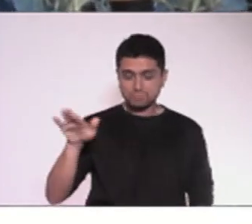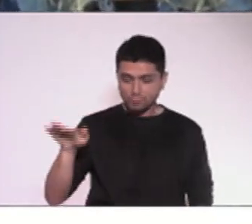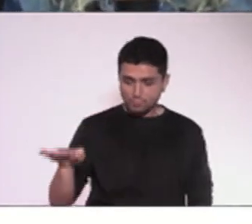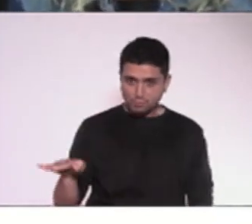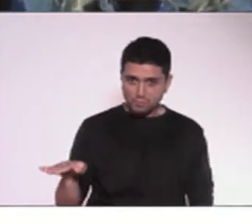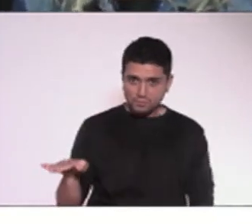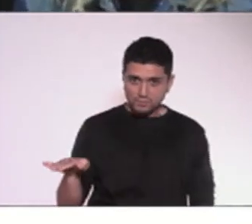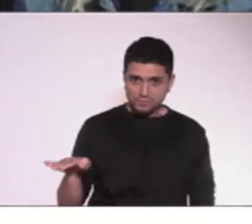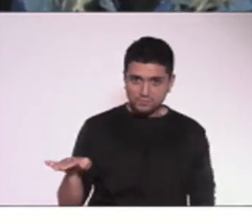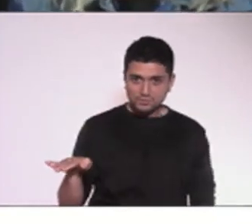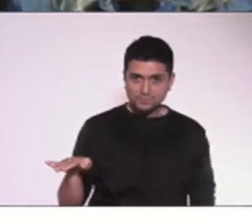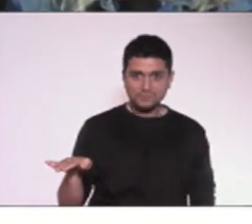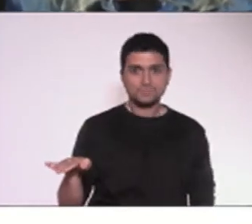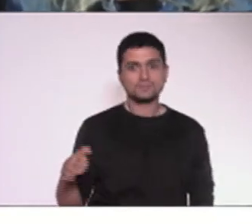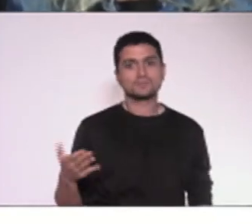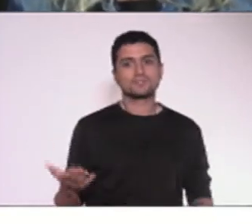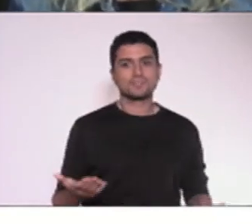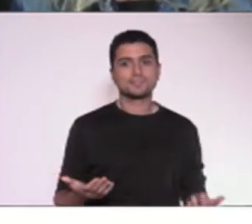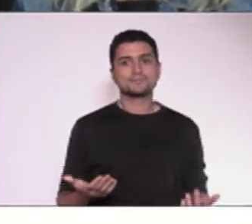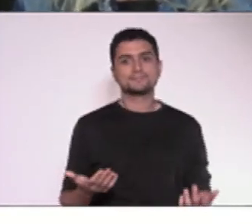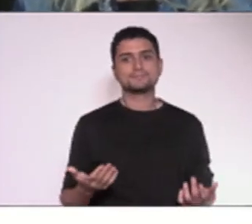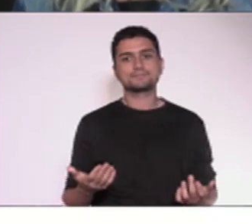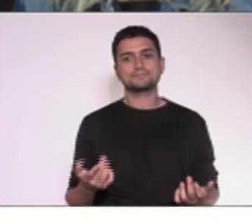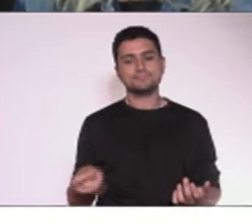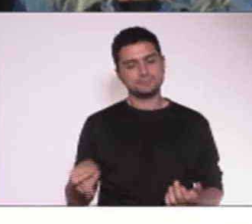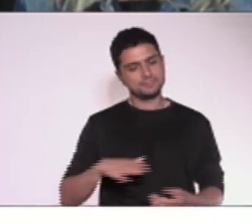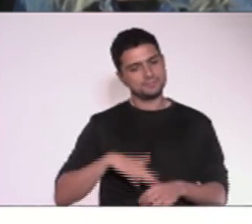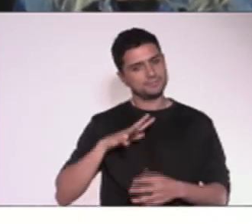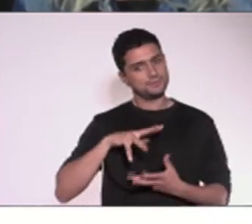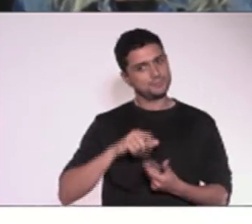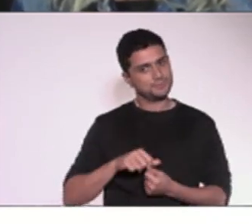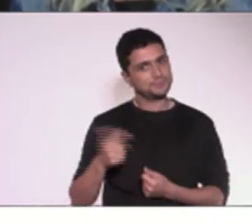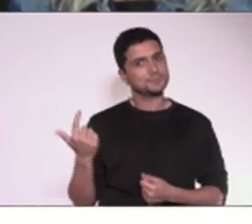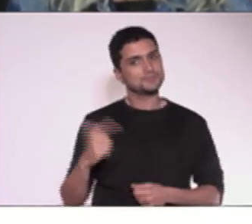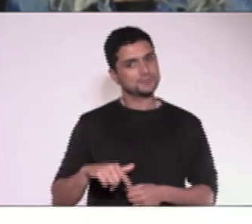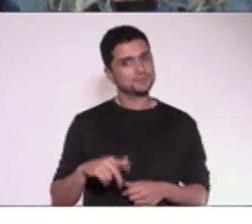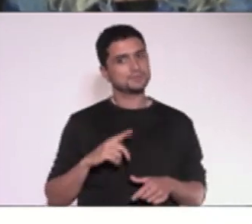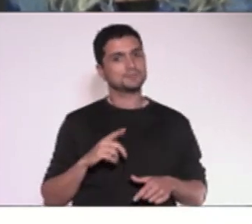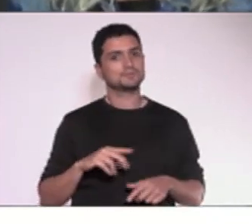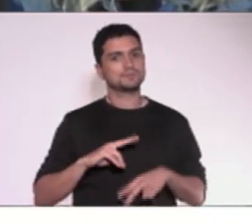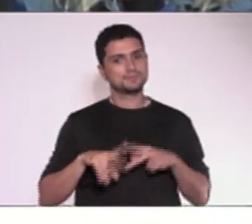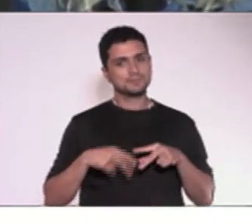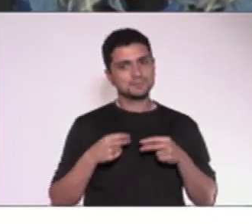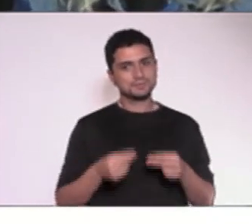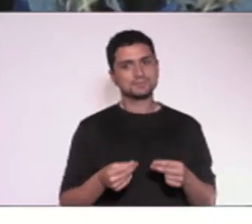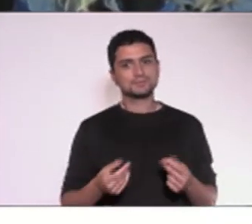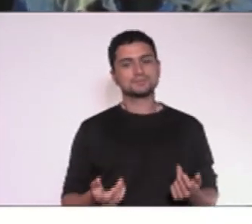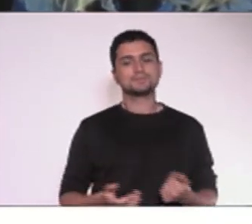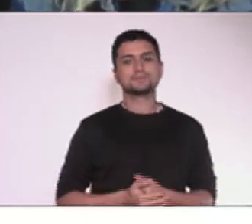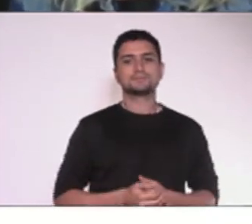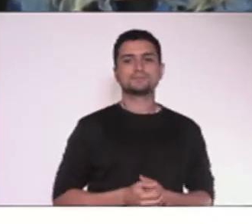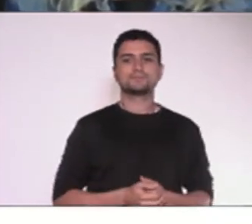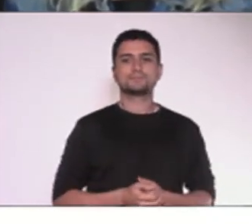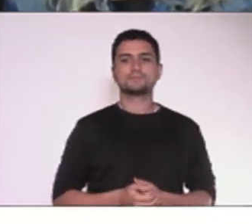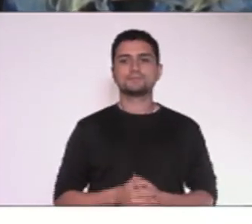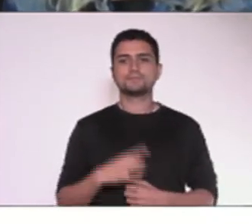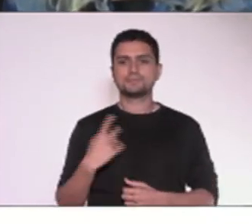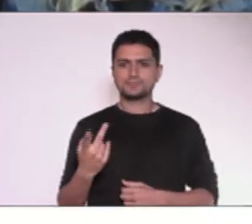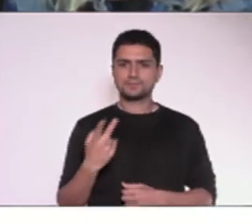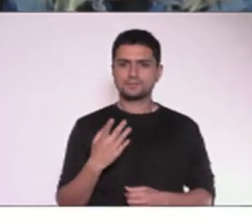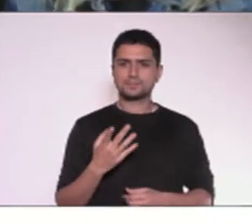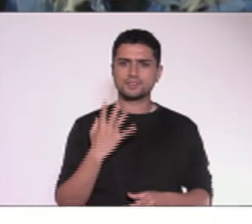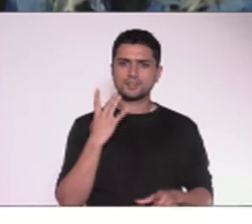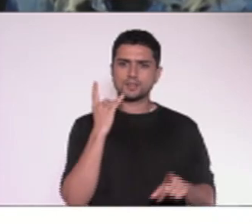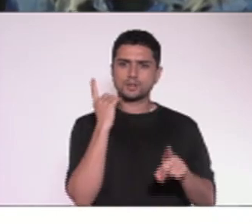o menor gigante do mundo, né? Mais uma vez o prêmio de menor gigante do mundo. E aí nós nos conhecemos na